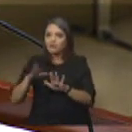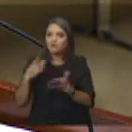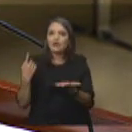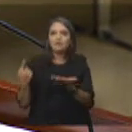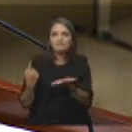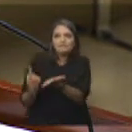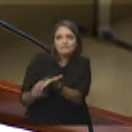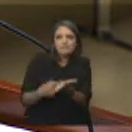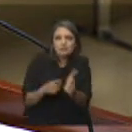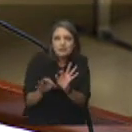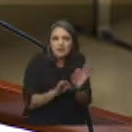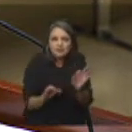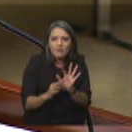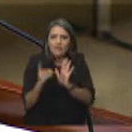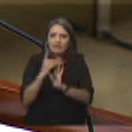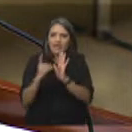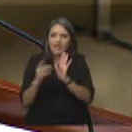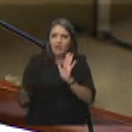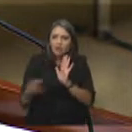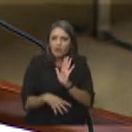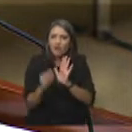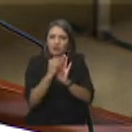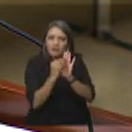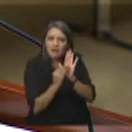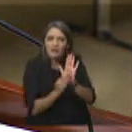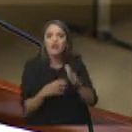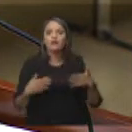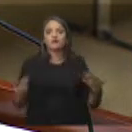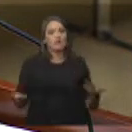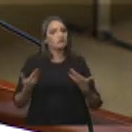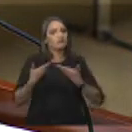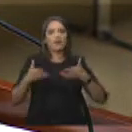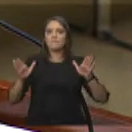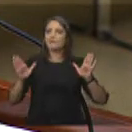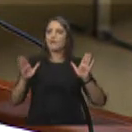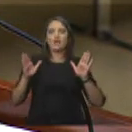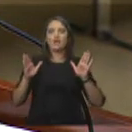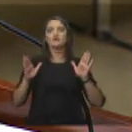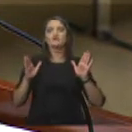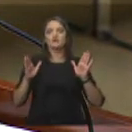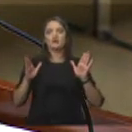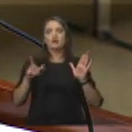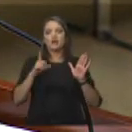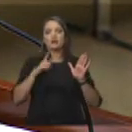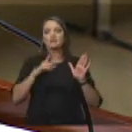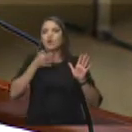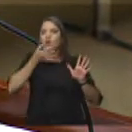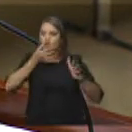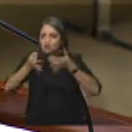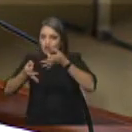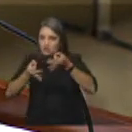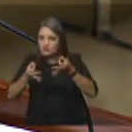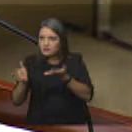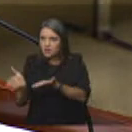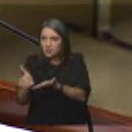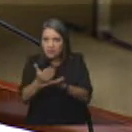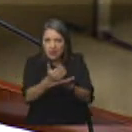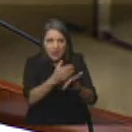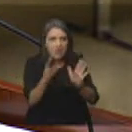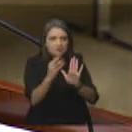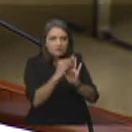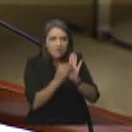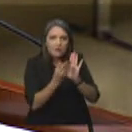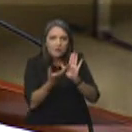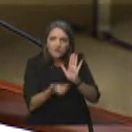âmbito de estudo, nós estamos amplamente abertos para que possamos incorporar novas sugestões, e sugestões essas